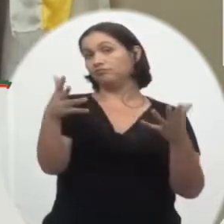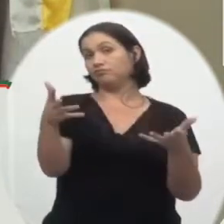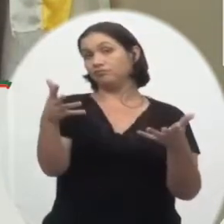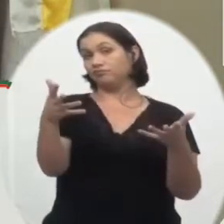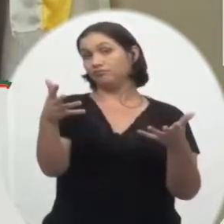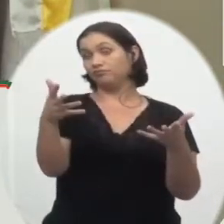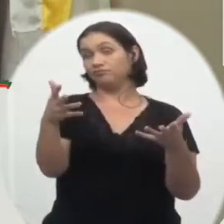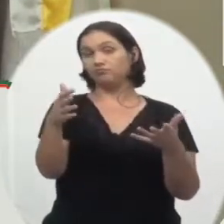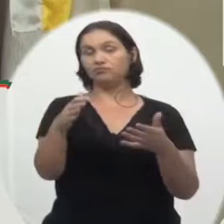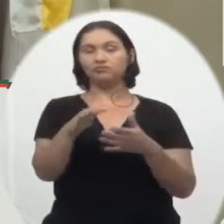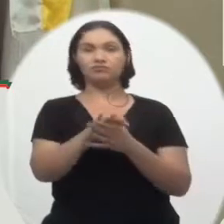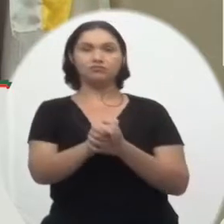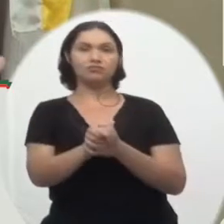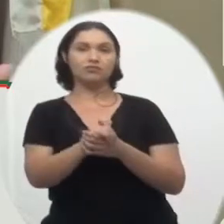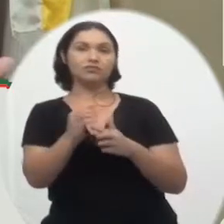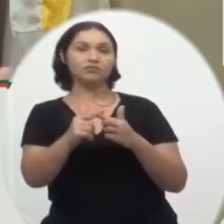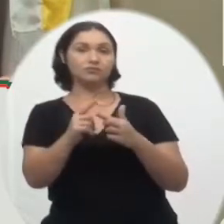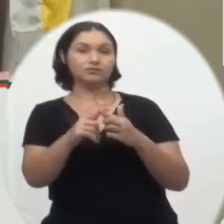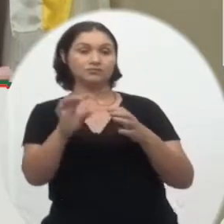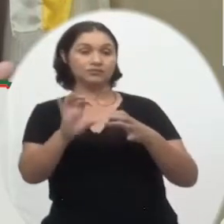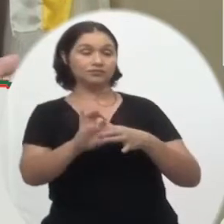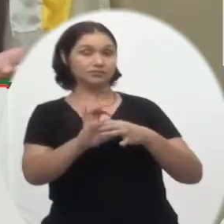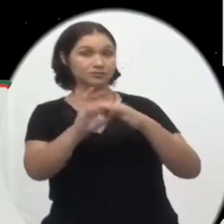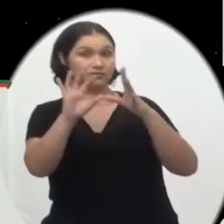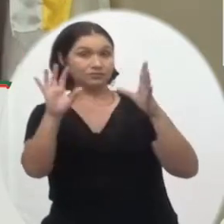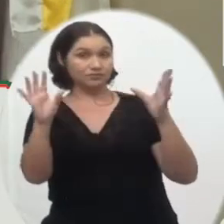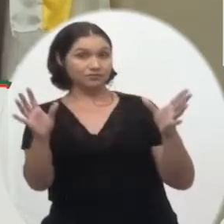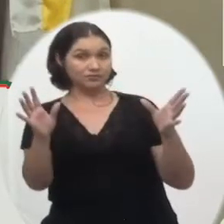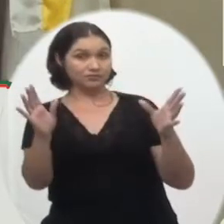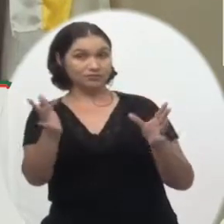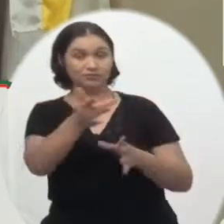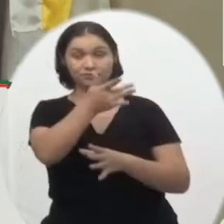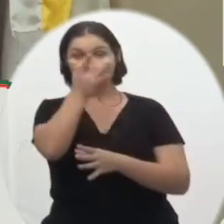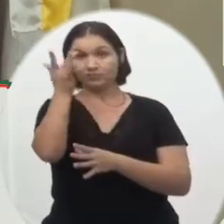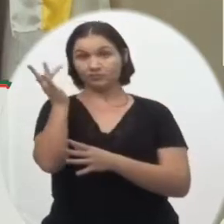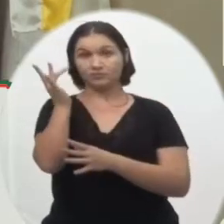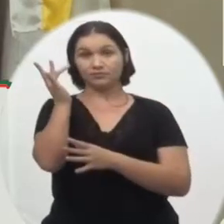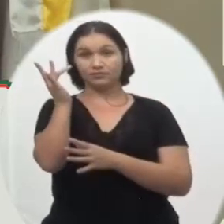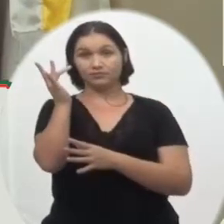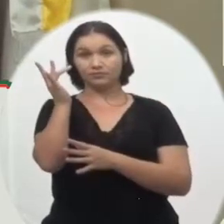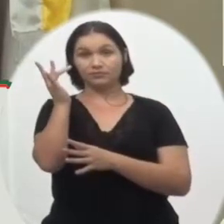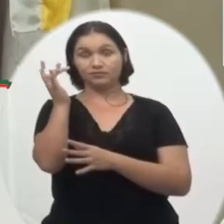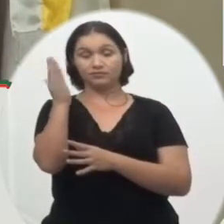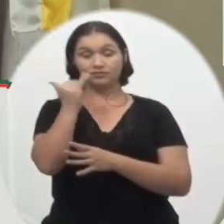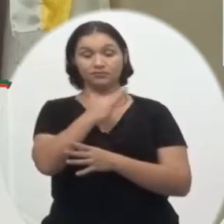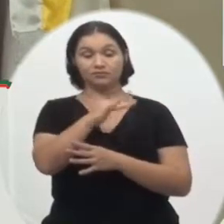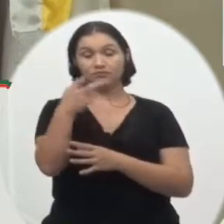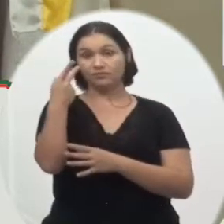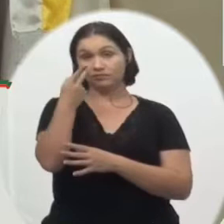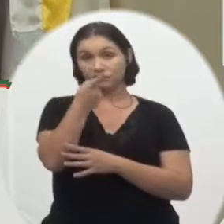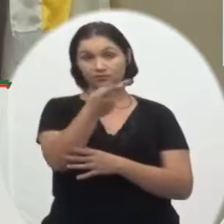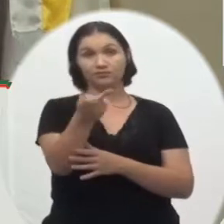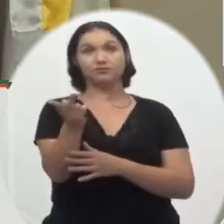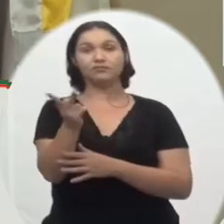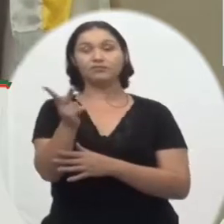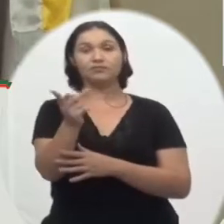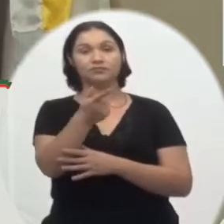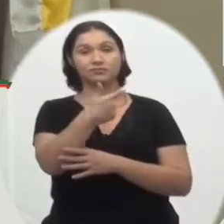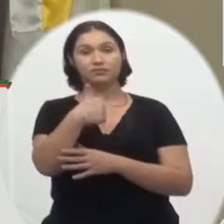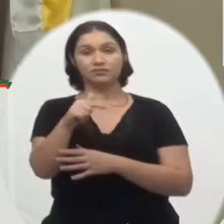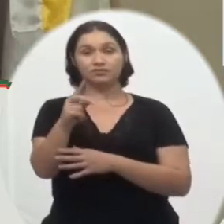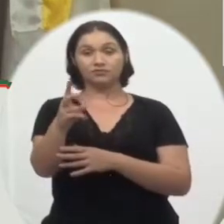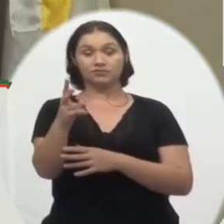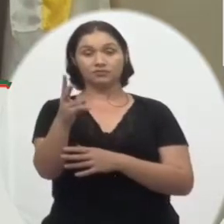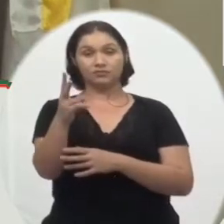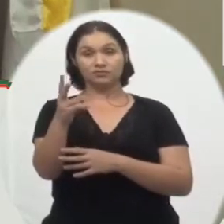sentido. Se é liberado para visitação de crianças, e mais de 3 mil crianças estiveram lá, a gente viu fotos de